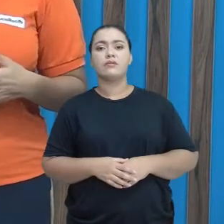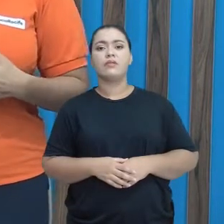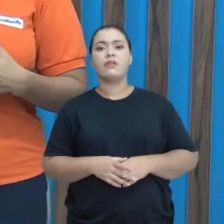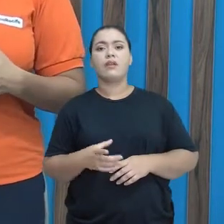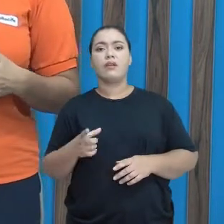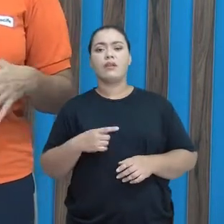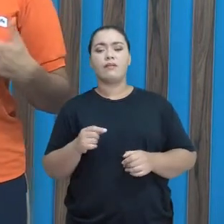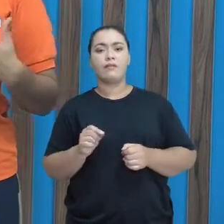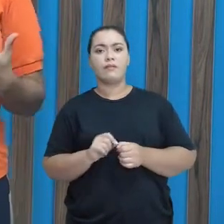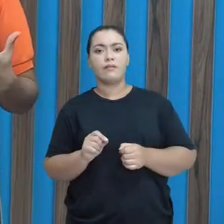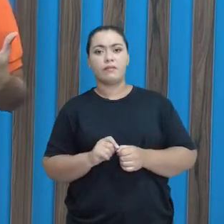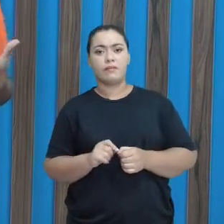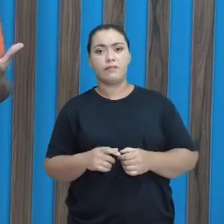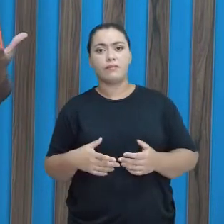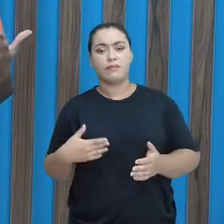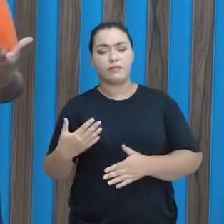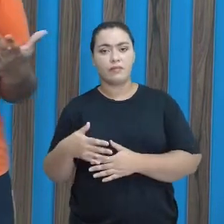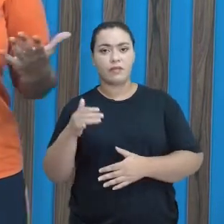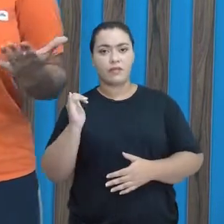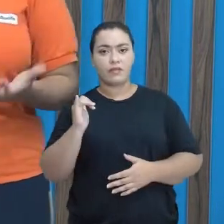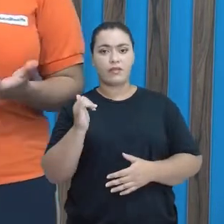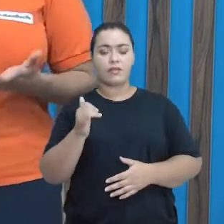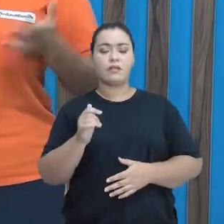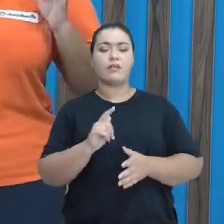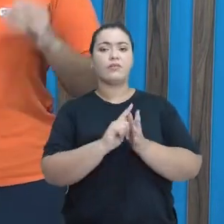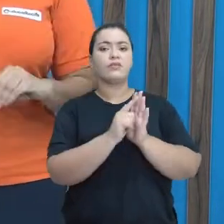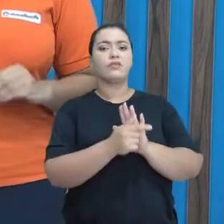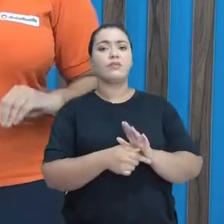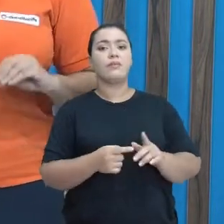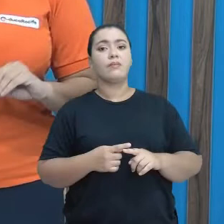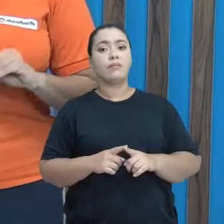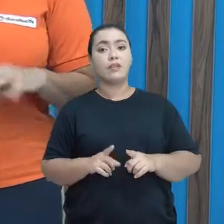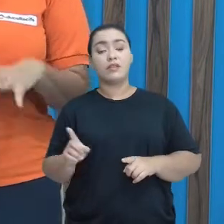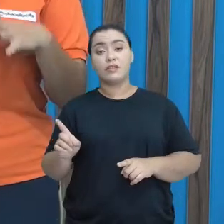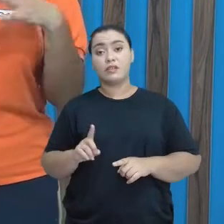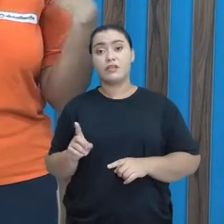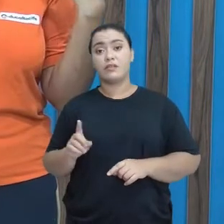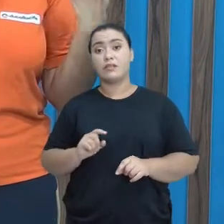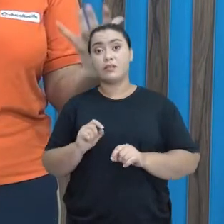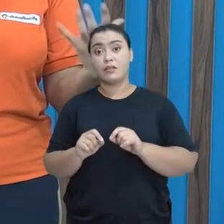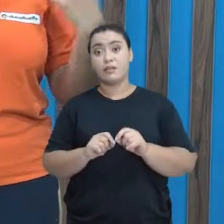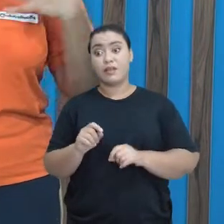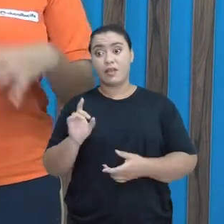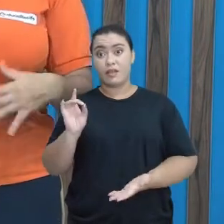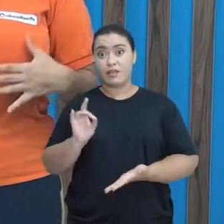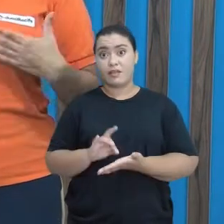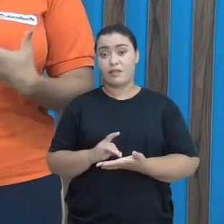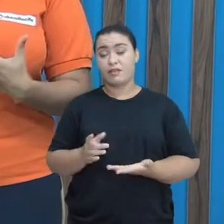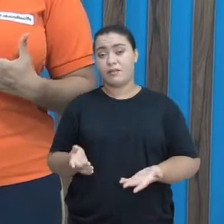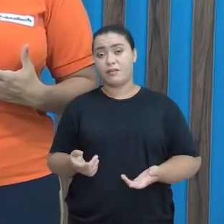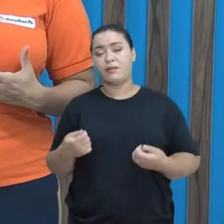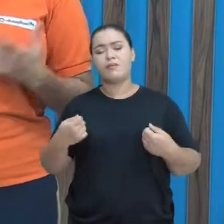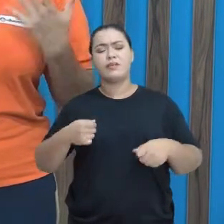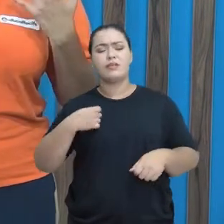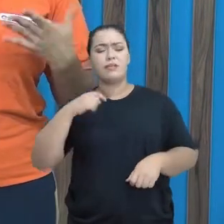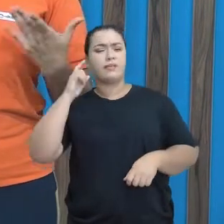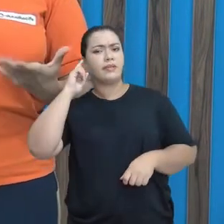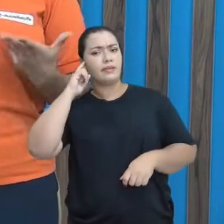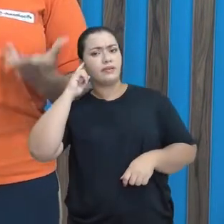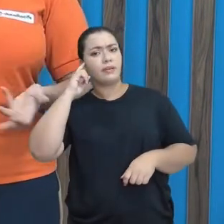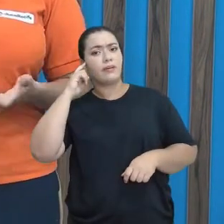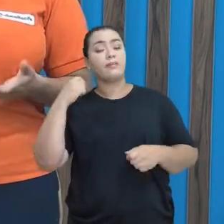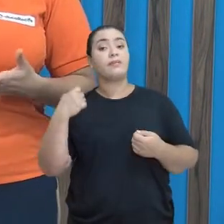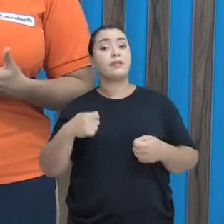trama, né, necessária para a narrativa, para o gênero, mas que não coincide exatamente com a realidade. Então, a gente precisa ter